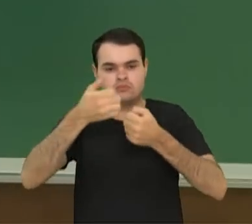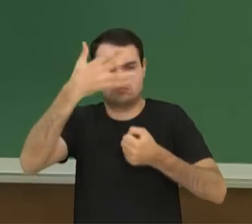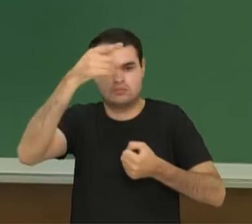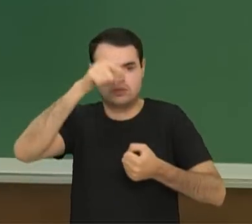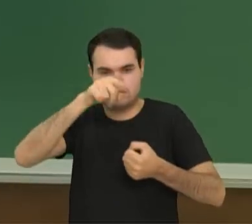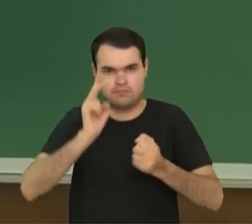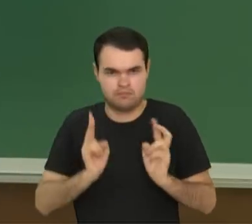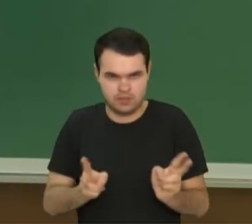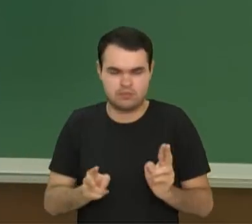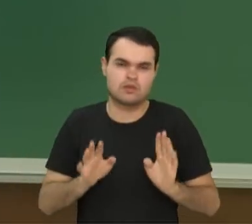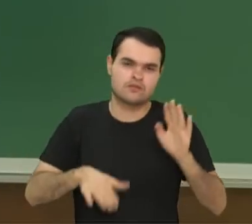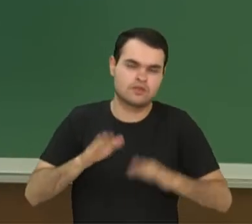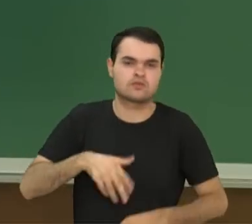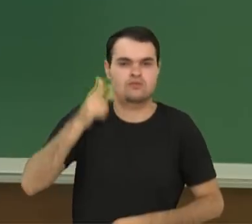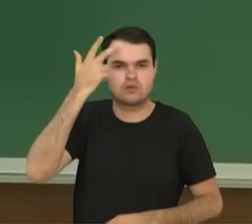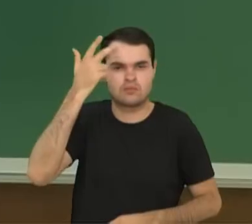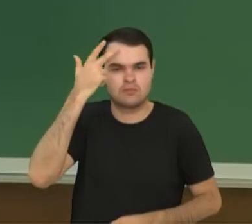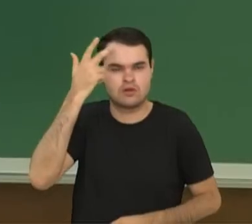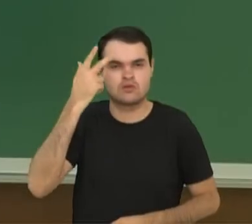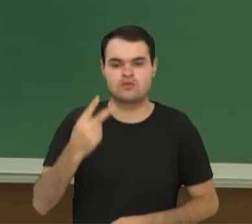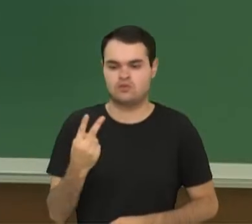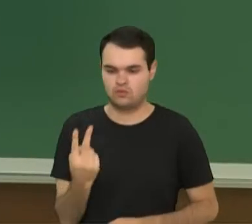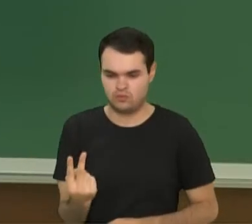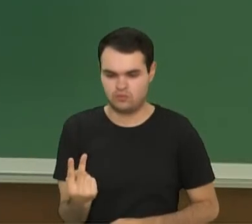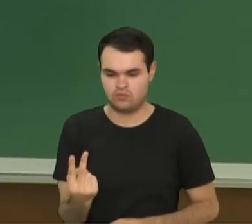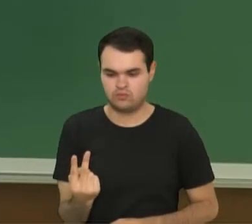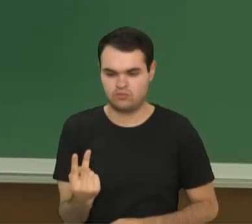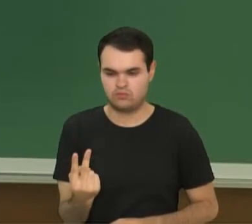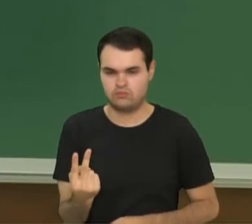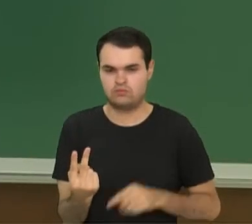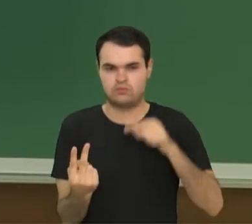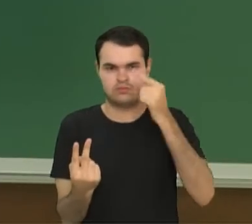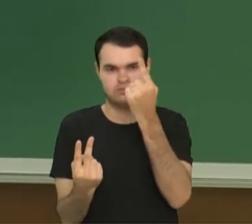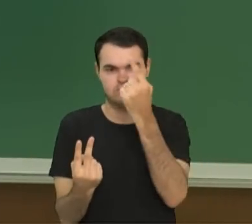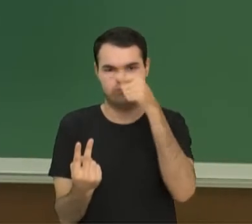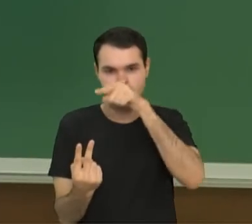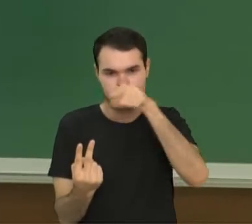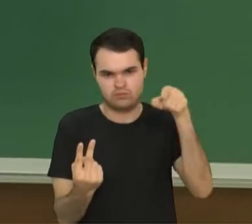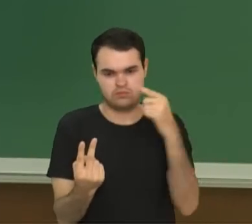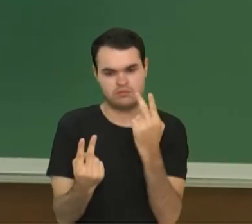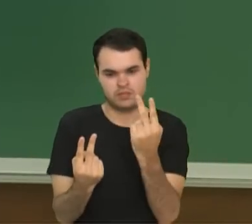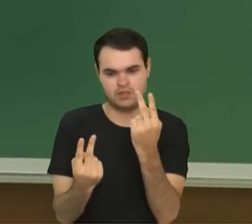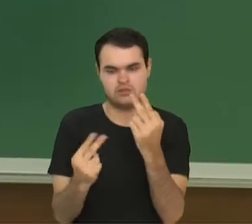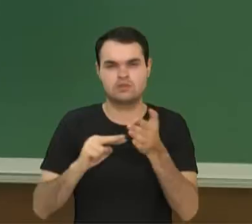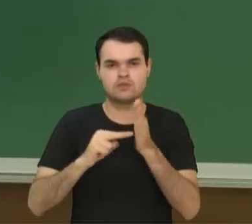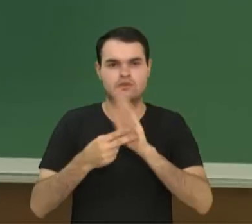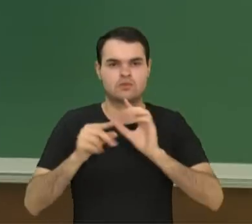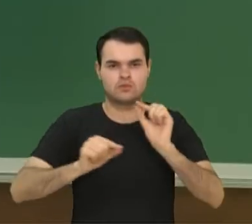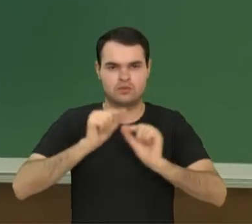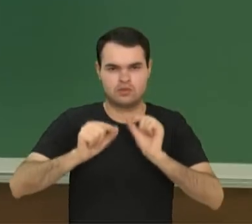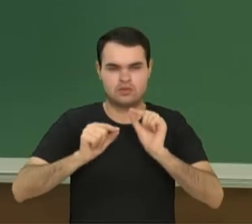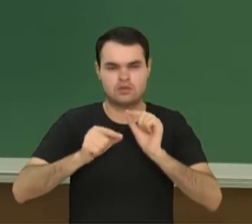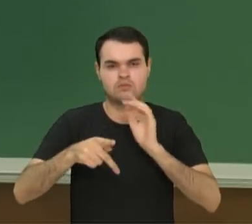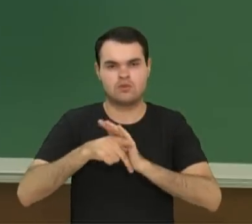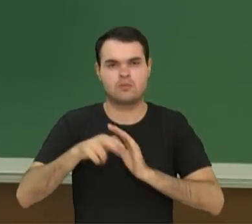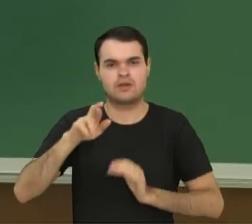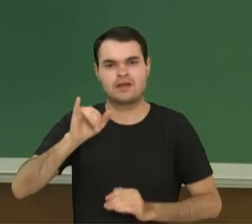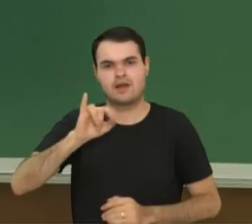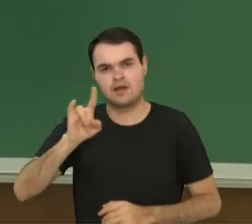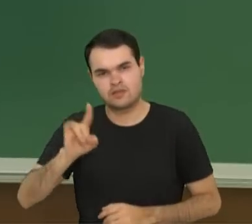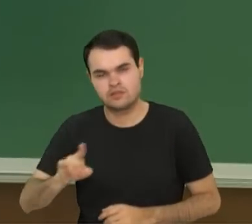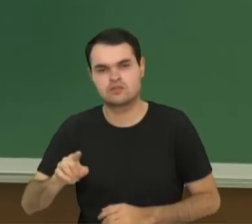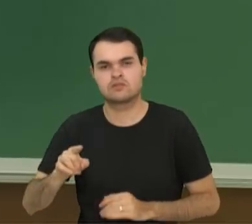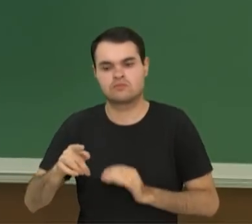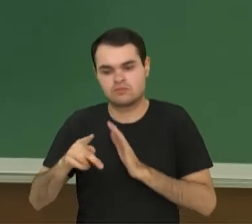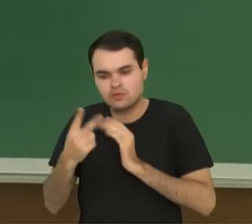muito comum, por exemplo, a gente ter 2 elevado a meio. Isso está simbolizando o quê? Raiz de 2, tá? Que